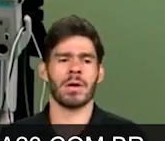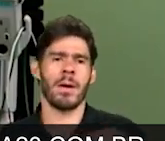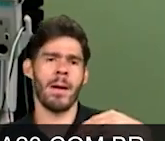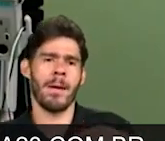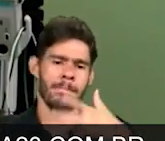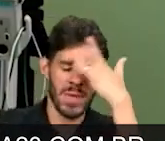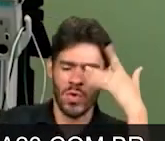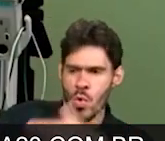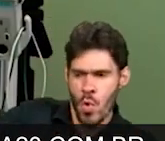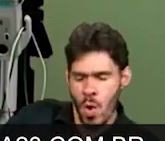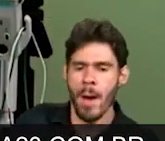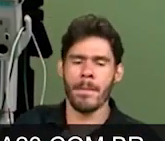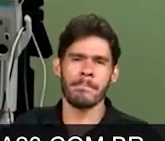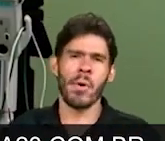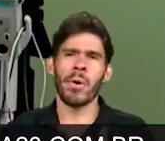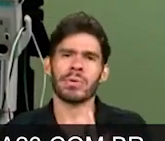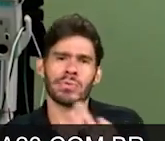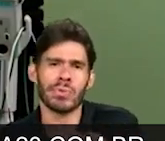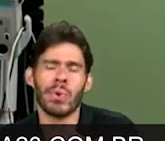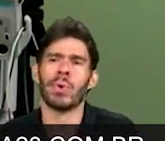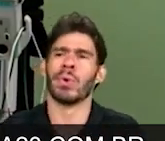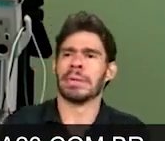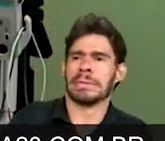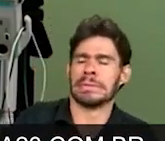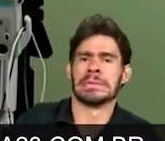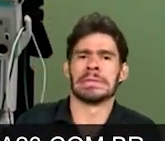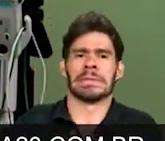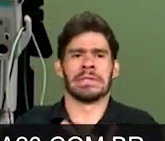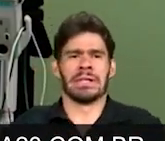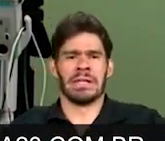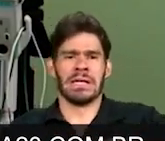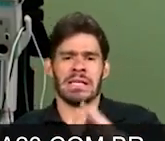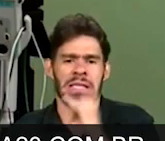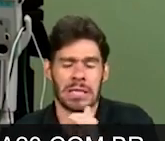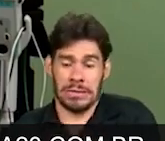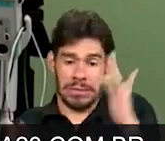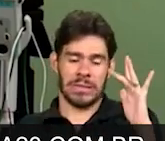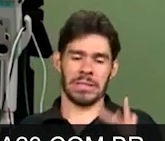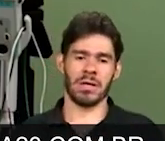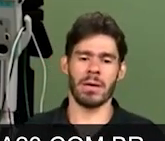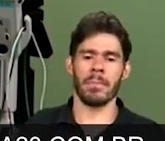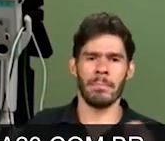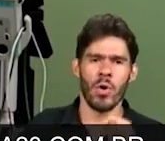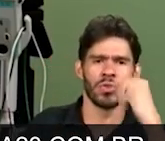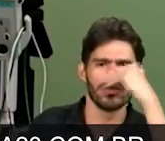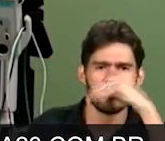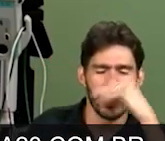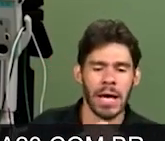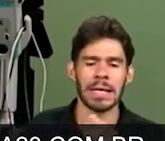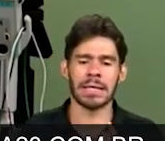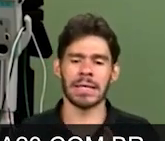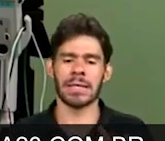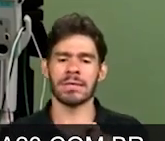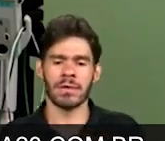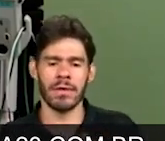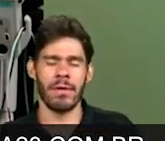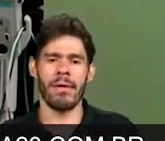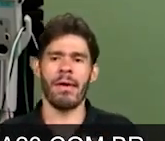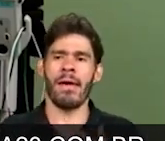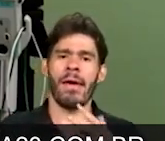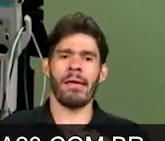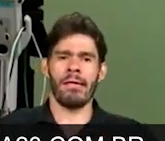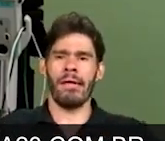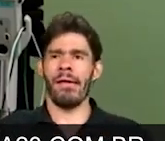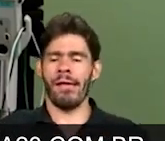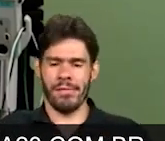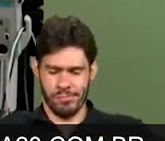dormência, formigamento, pode ter dor, queimação, choque, pontada, pode ter fraqueza para, às vezes, abrir